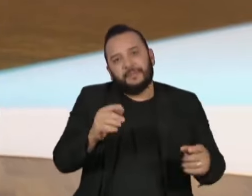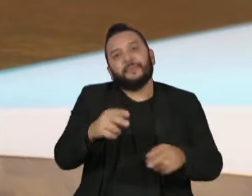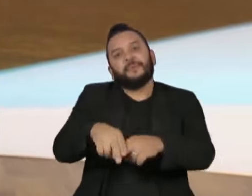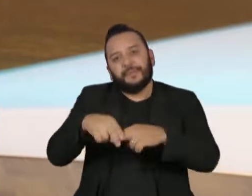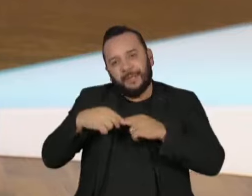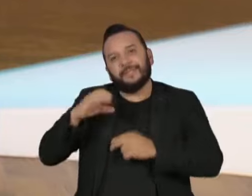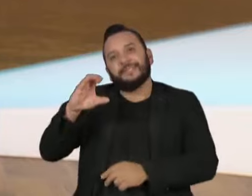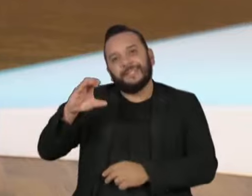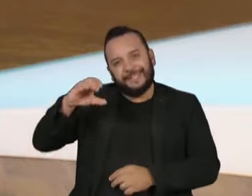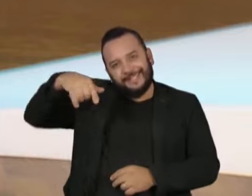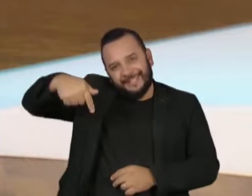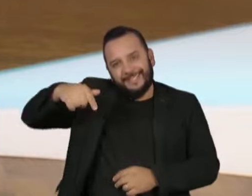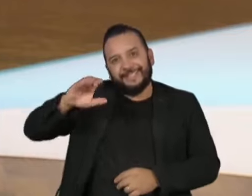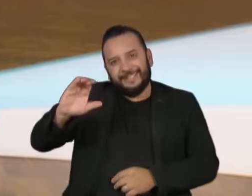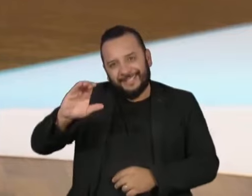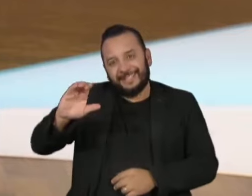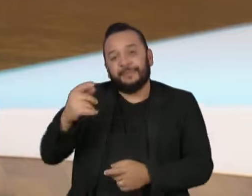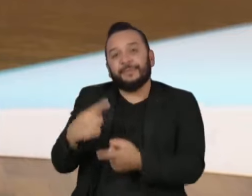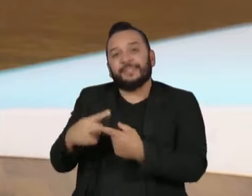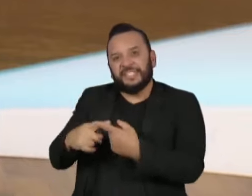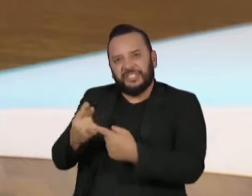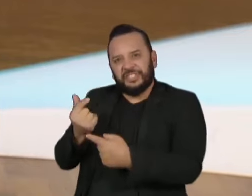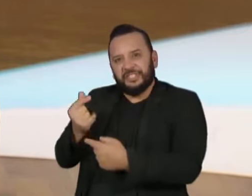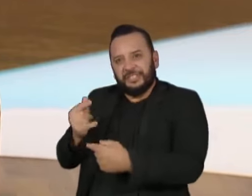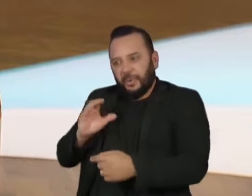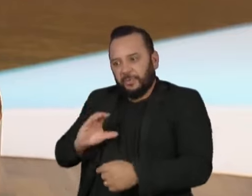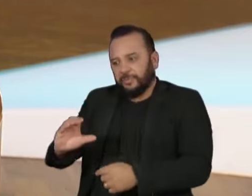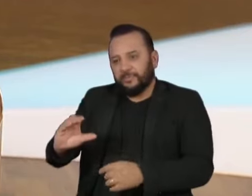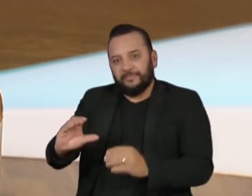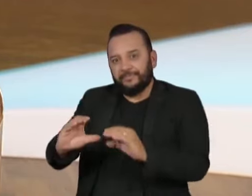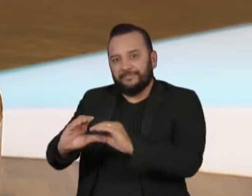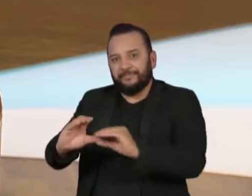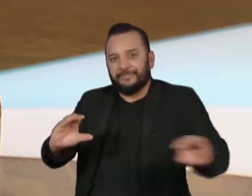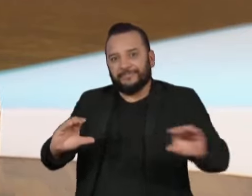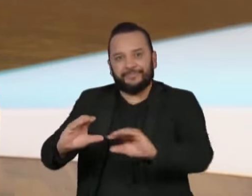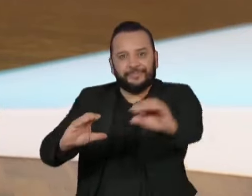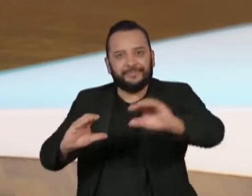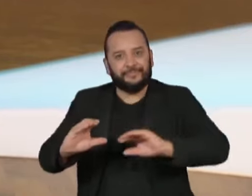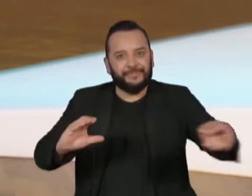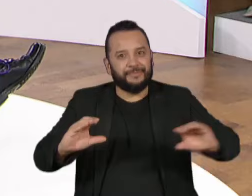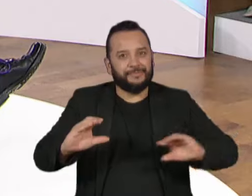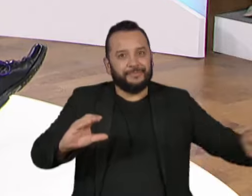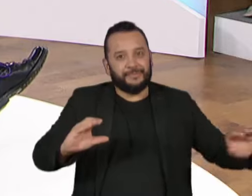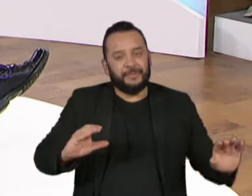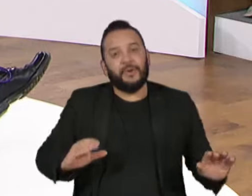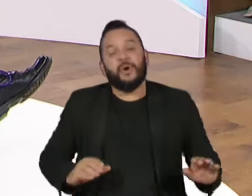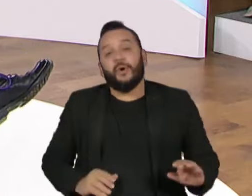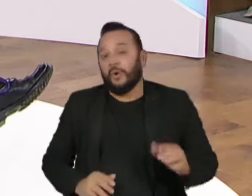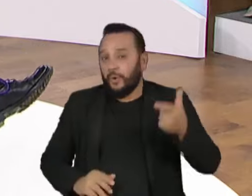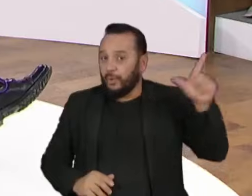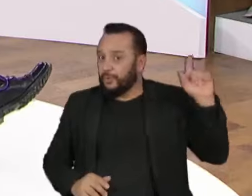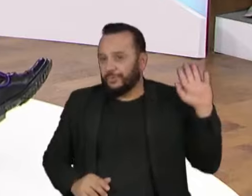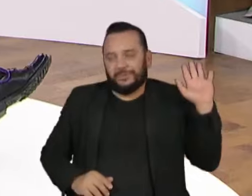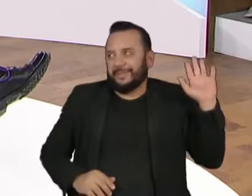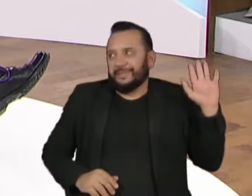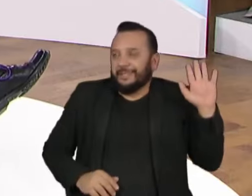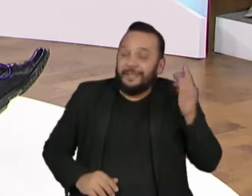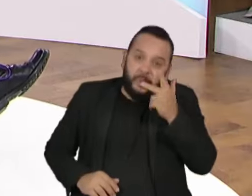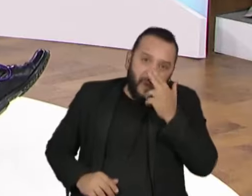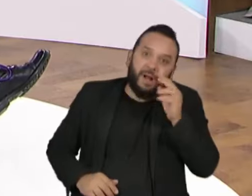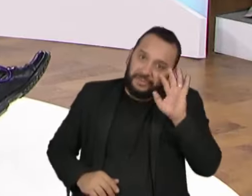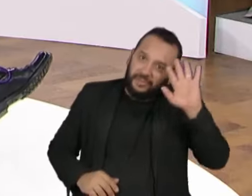foram direcionados recursos E aí eu estou supondo que eu não eu não administrei a B